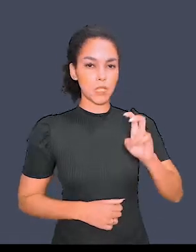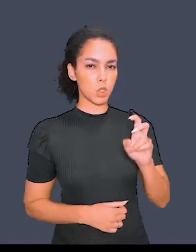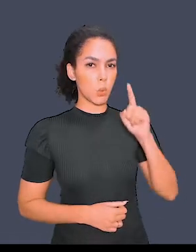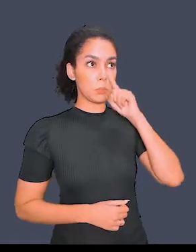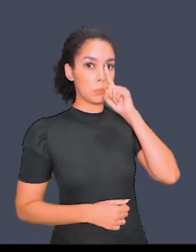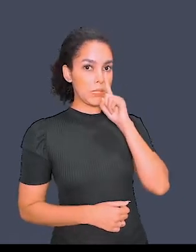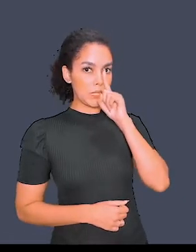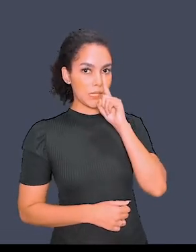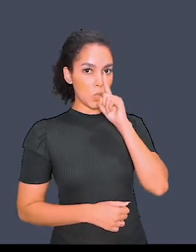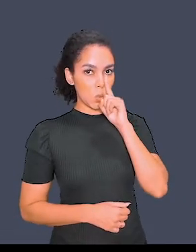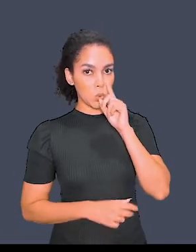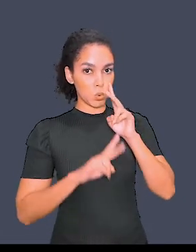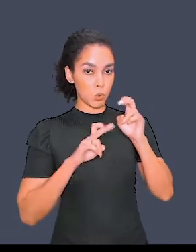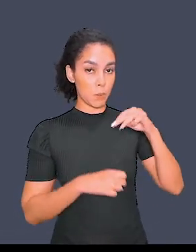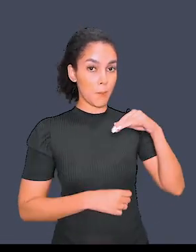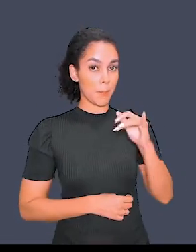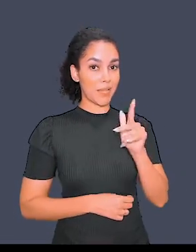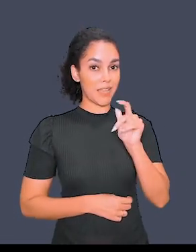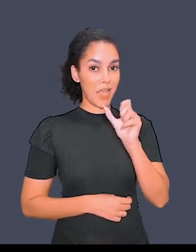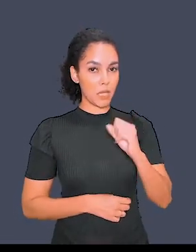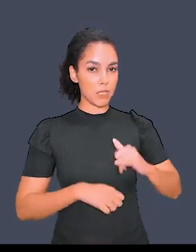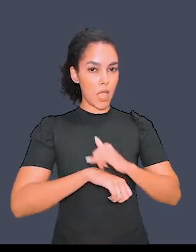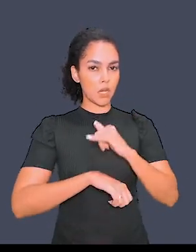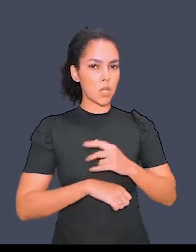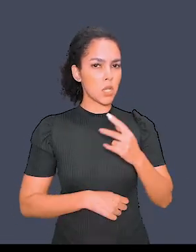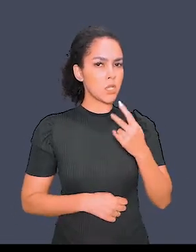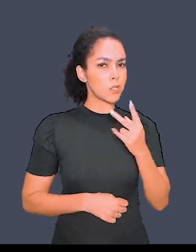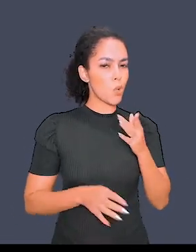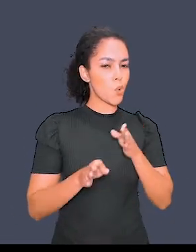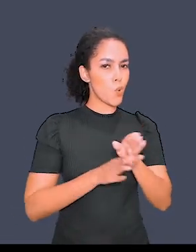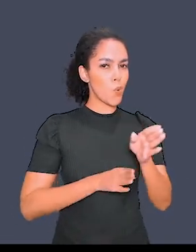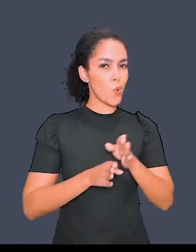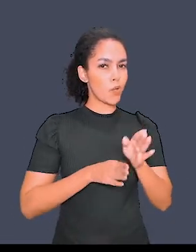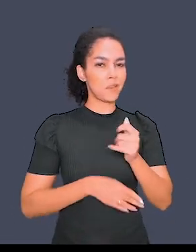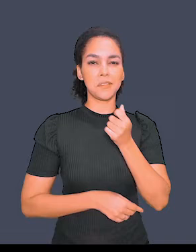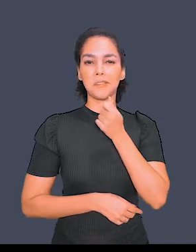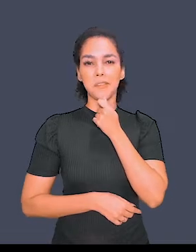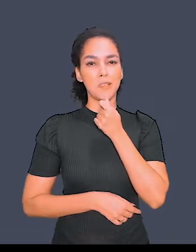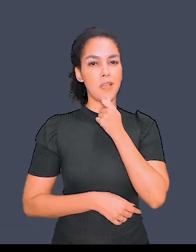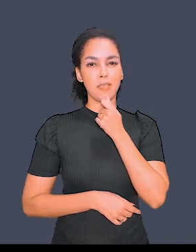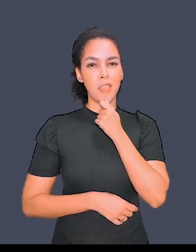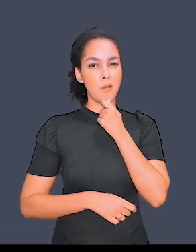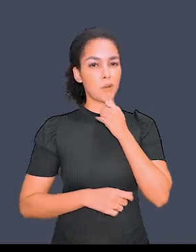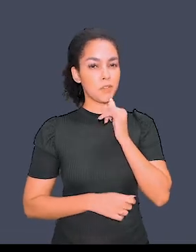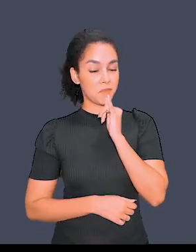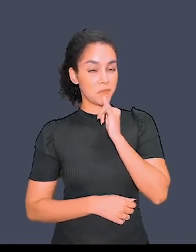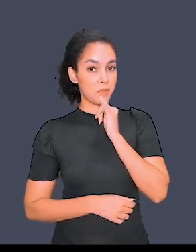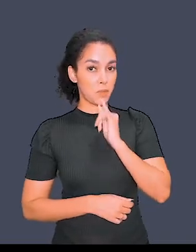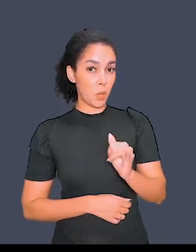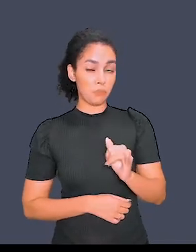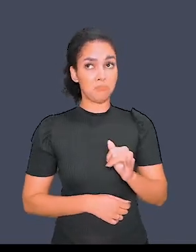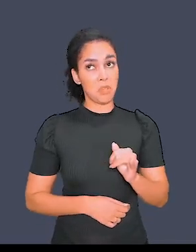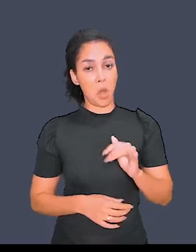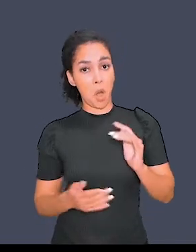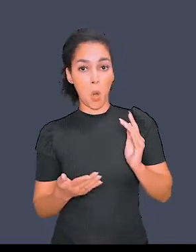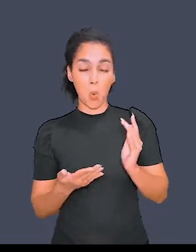5 riscos com milhas aéreas que o seu guru da internet não deve ter te contado por algum medo